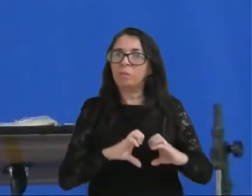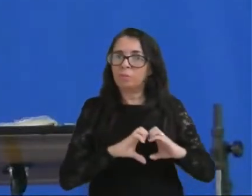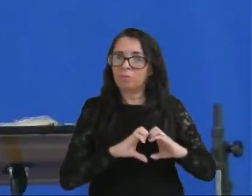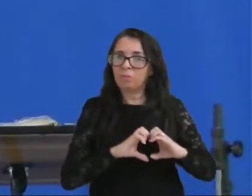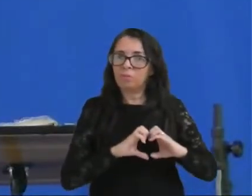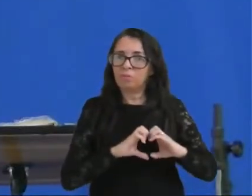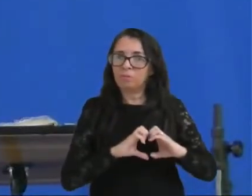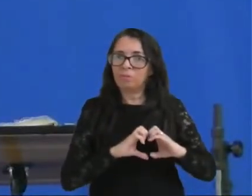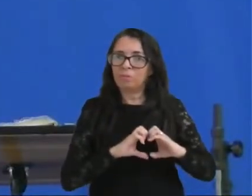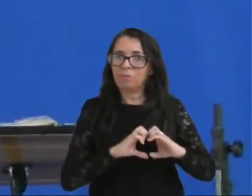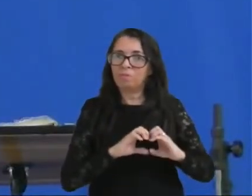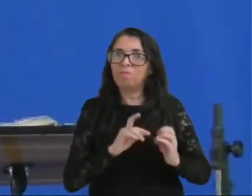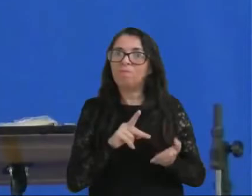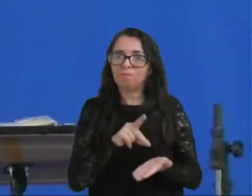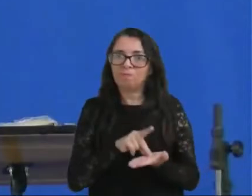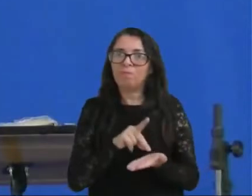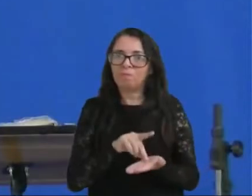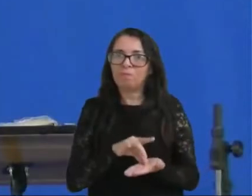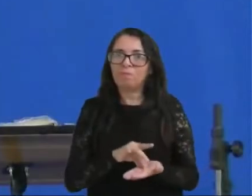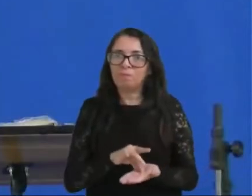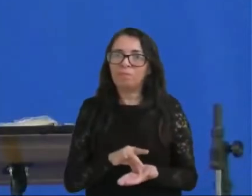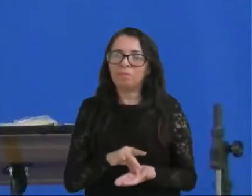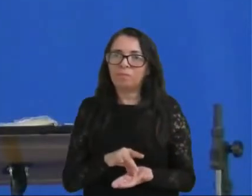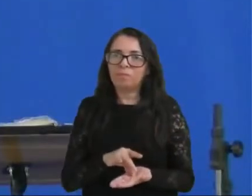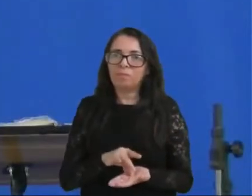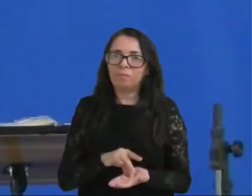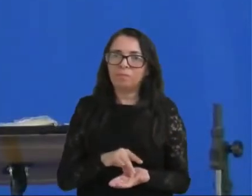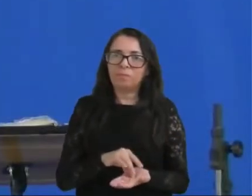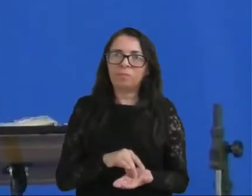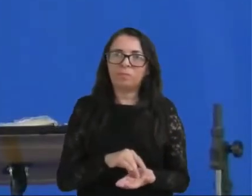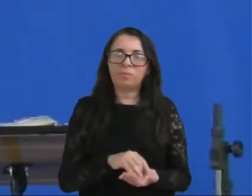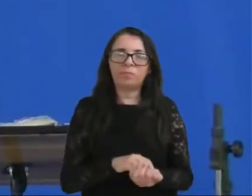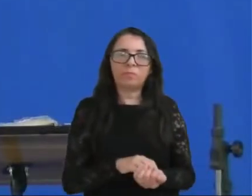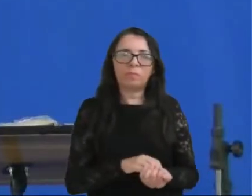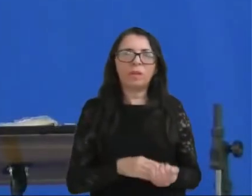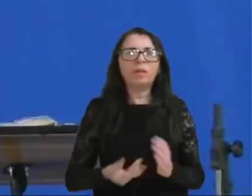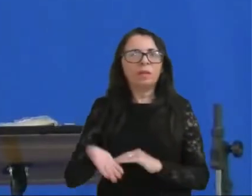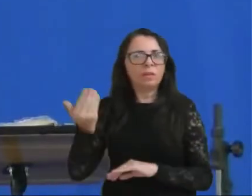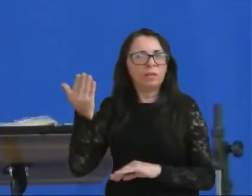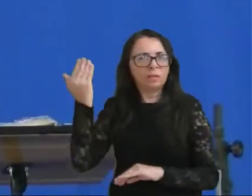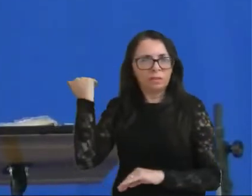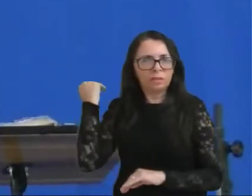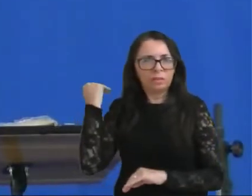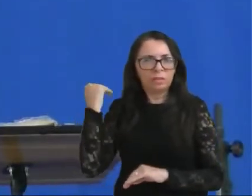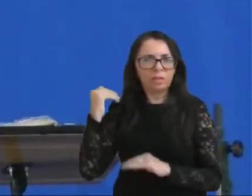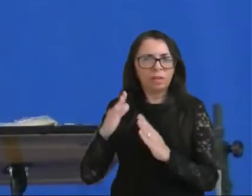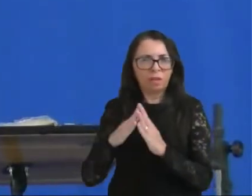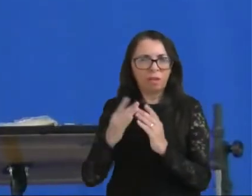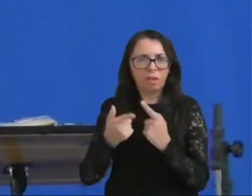mortos, por não prestar culto ao imperador César.